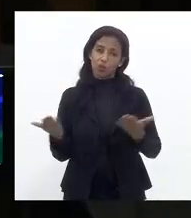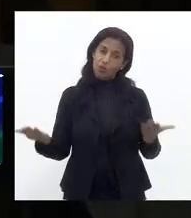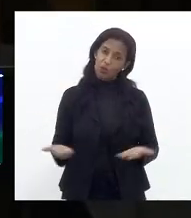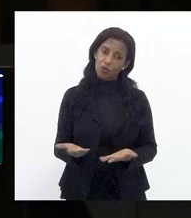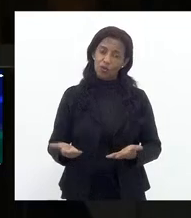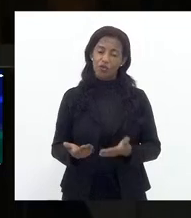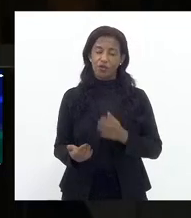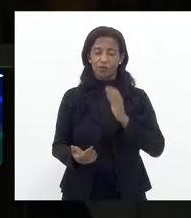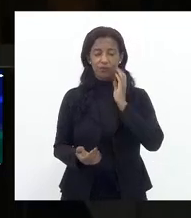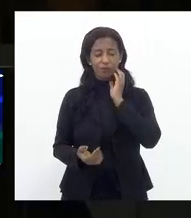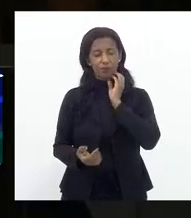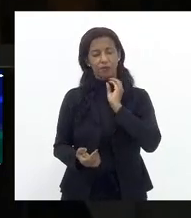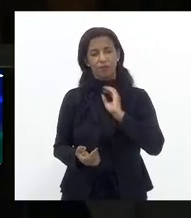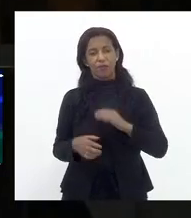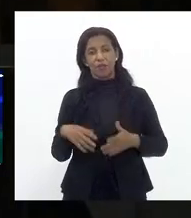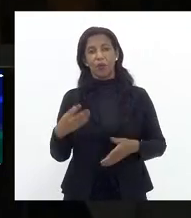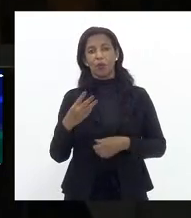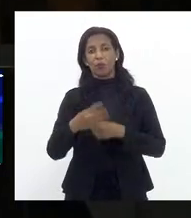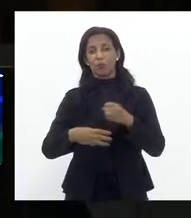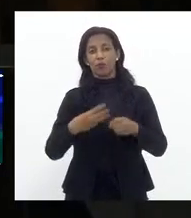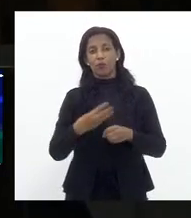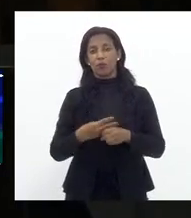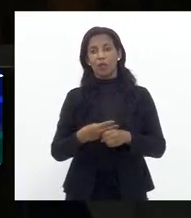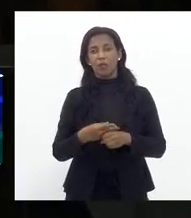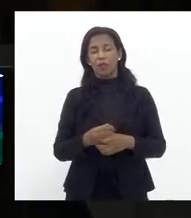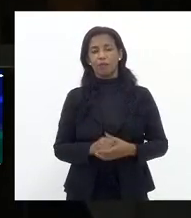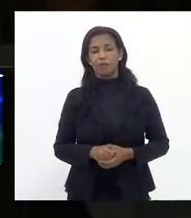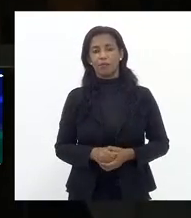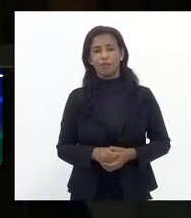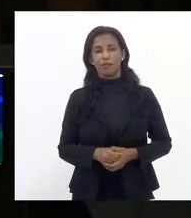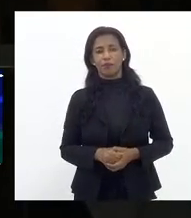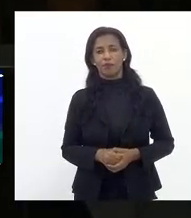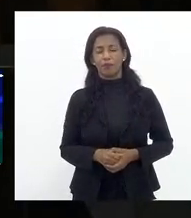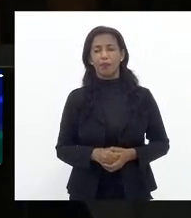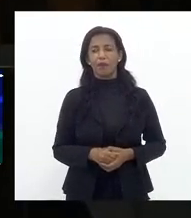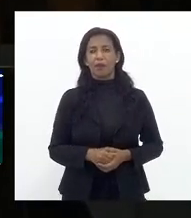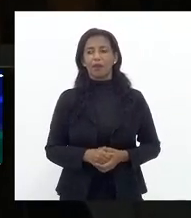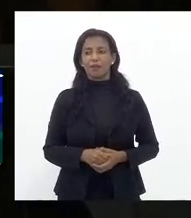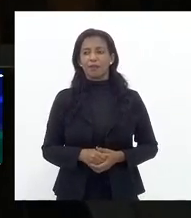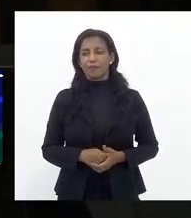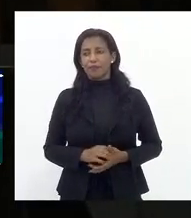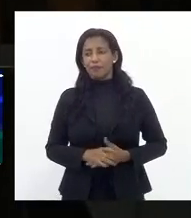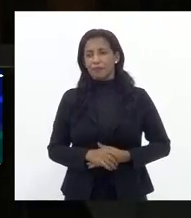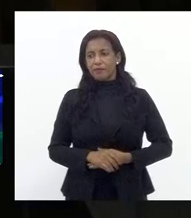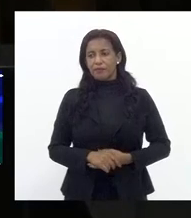hoje. Então, quanto ao triênio, senhor presidente? Mas aí,